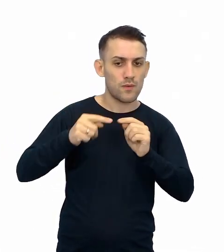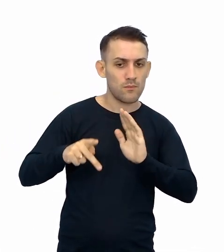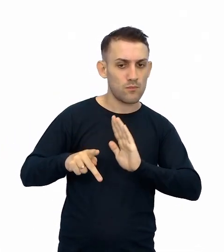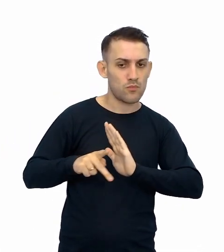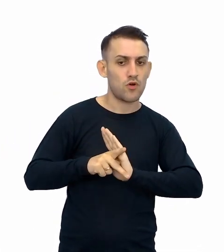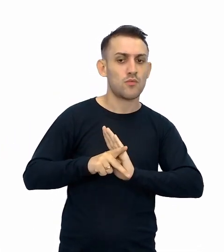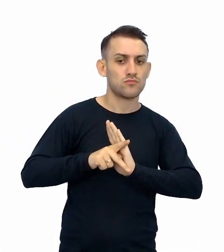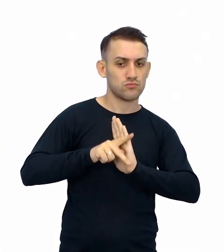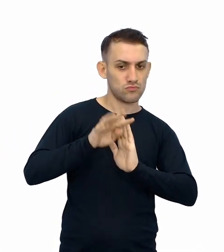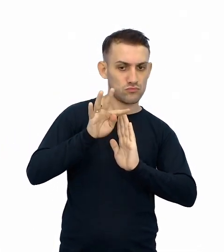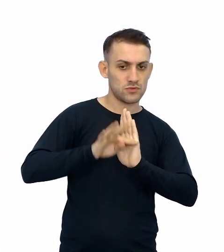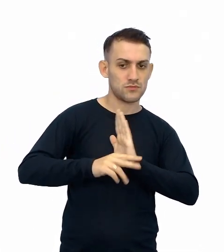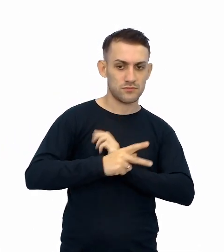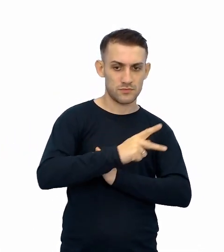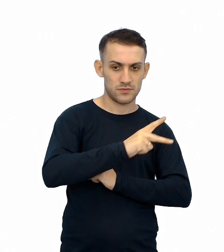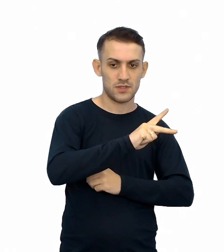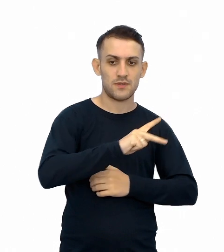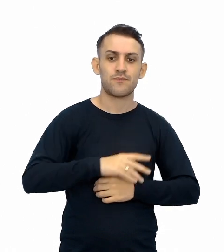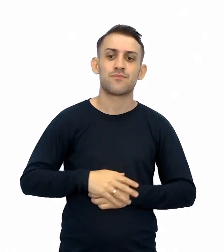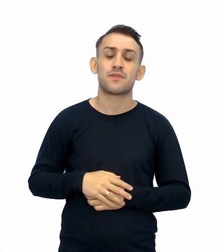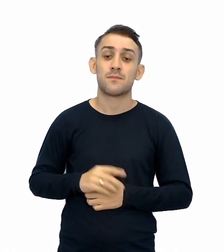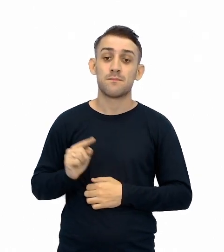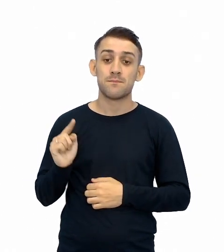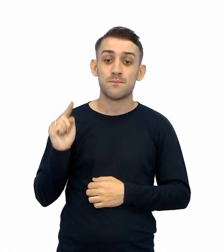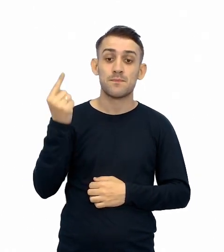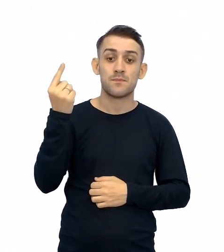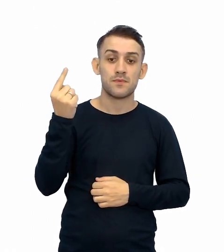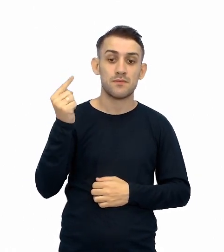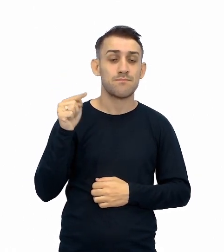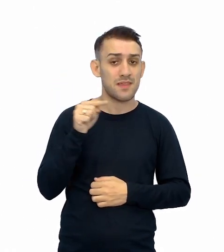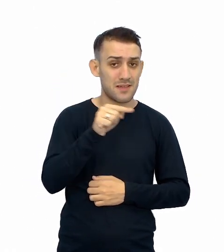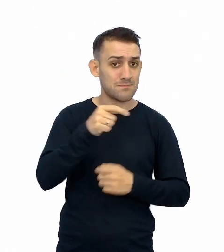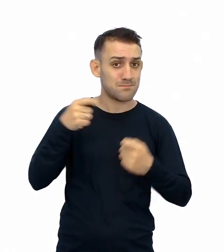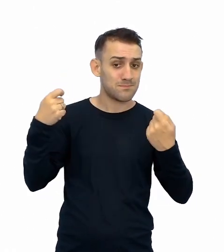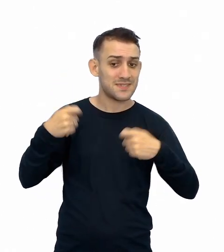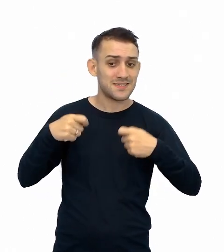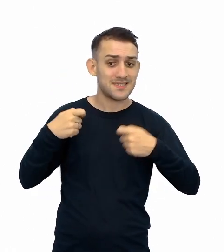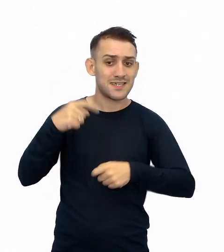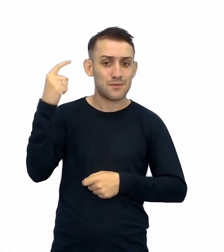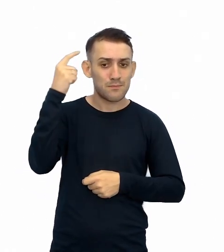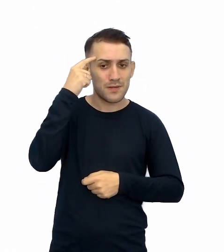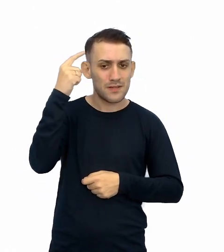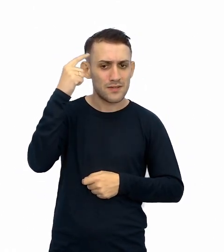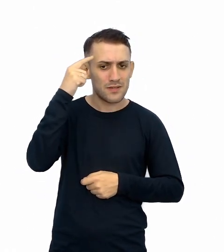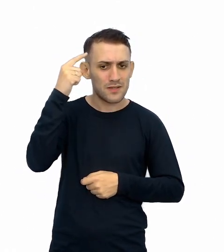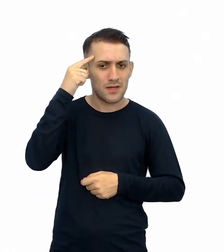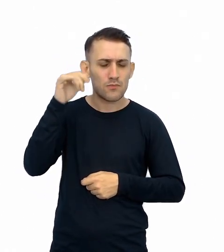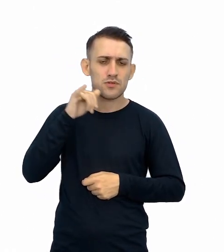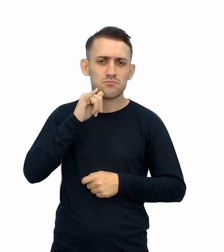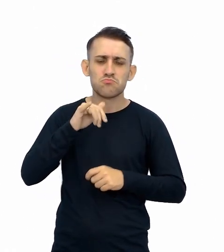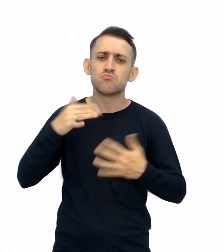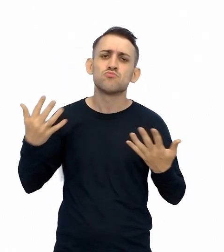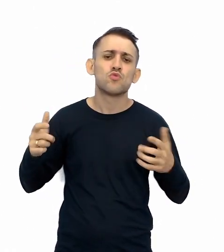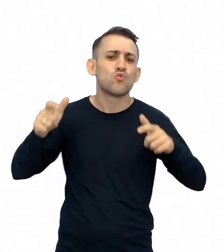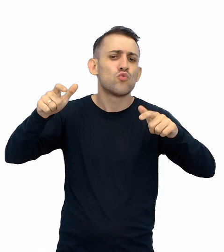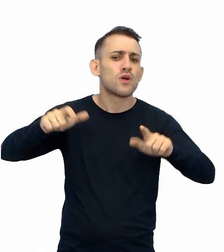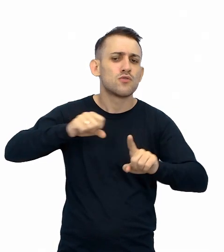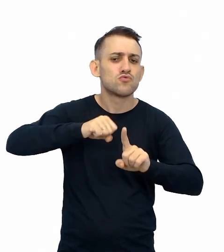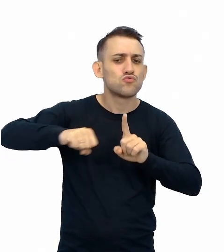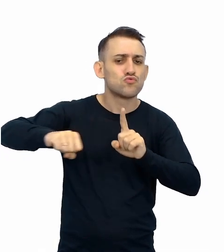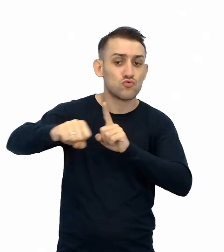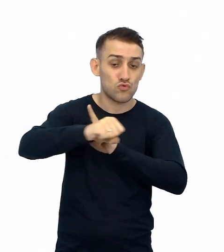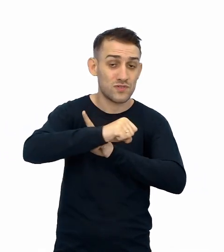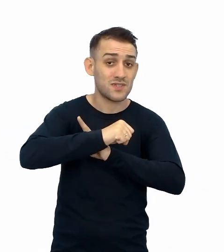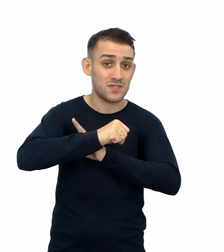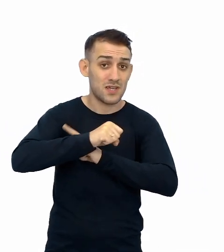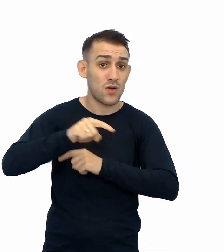do seu texto. Em primeiro lugar, ele precisa pensar de qual lugar social o